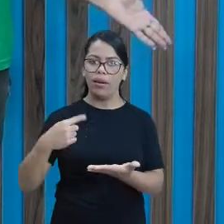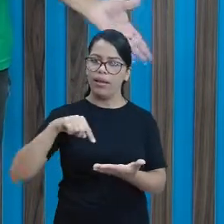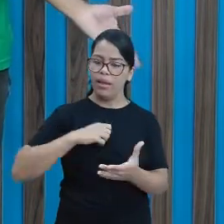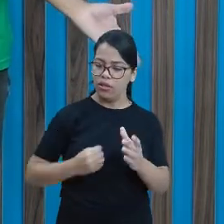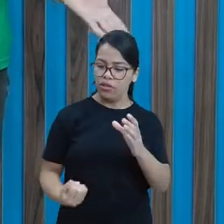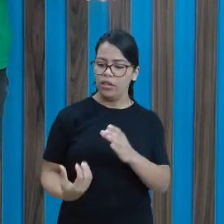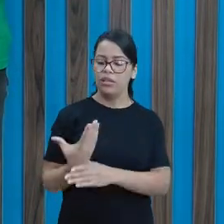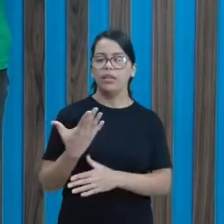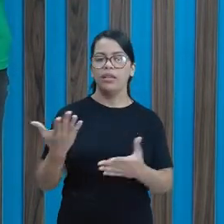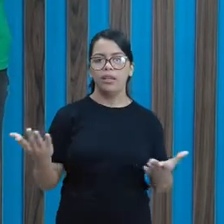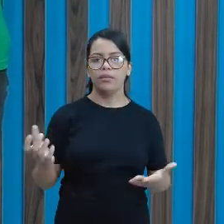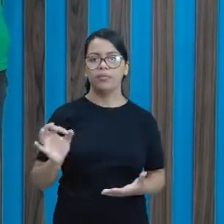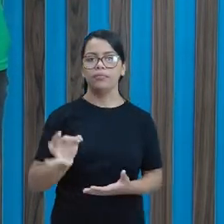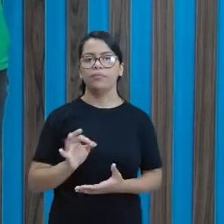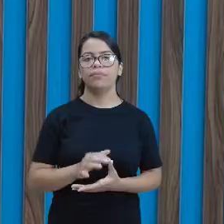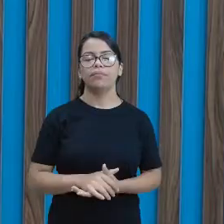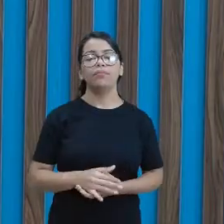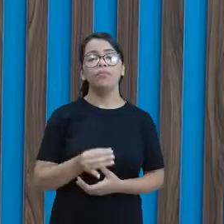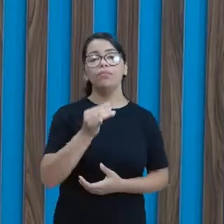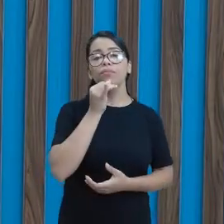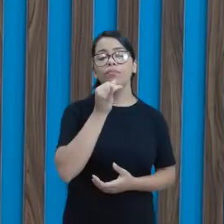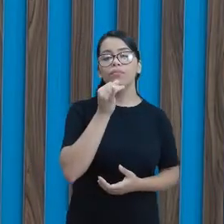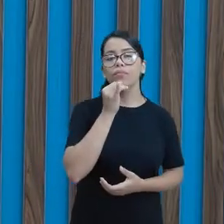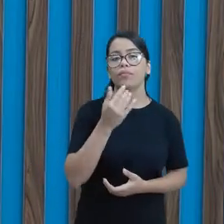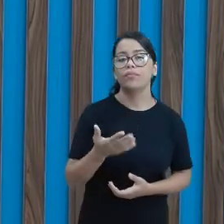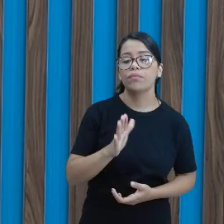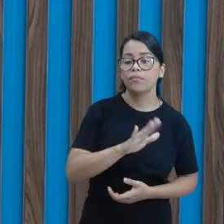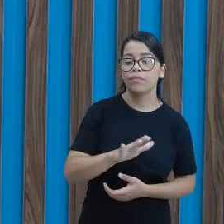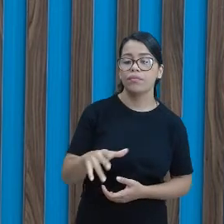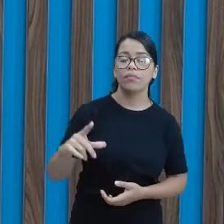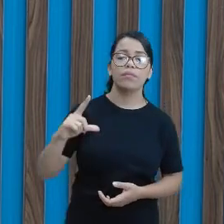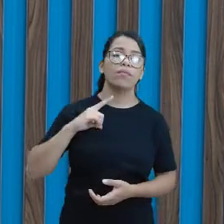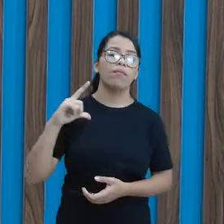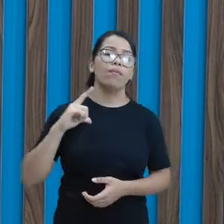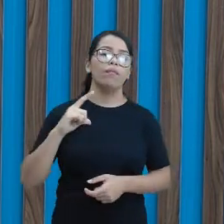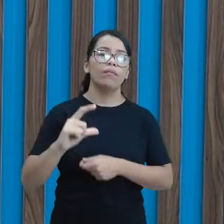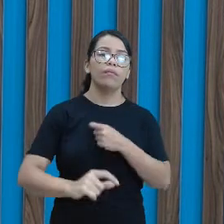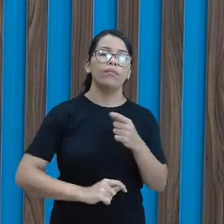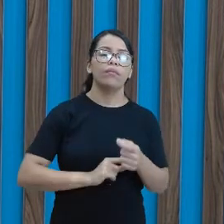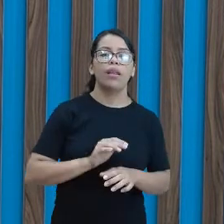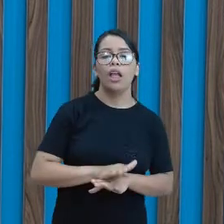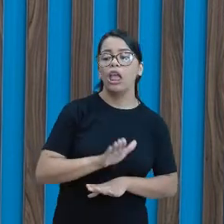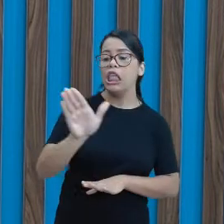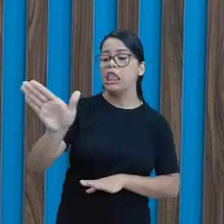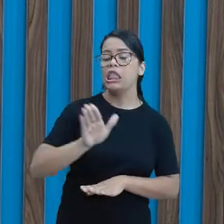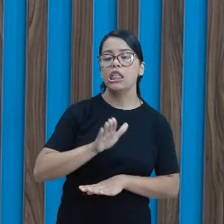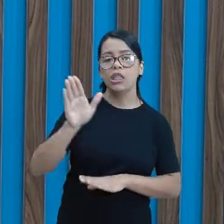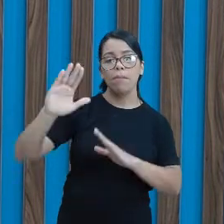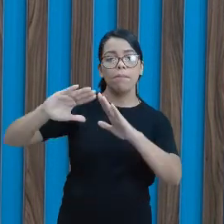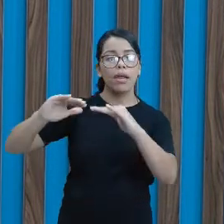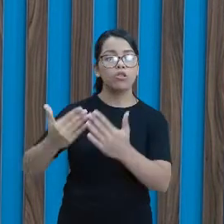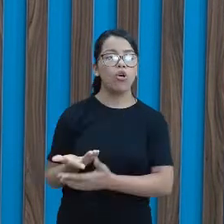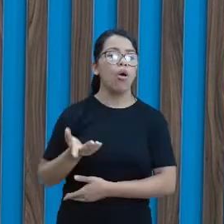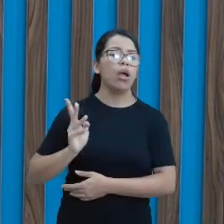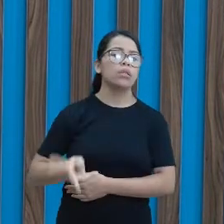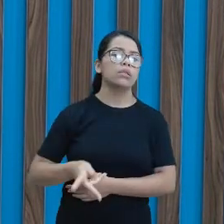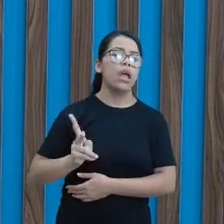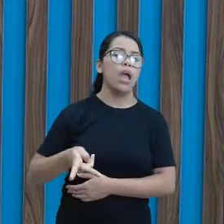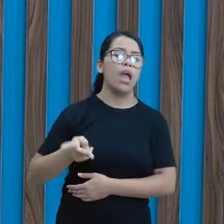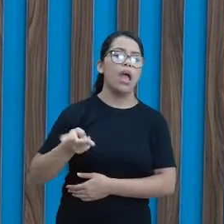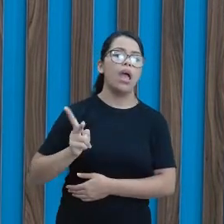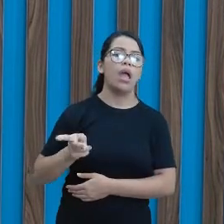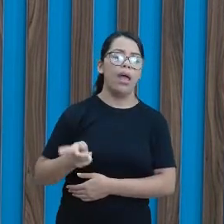criamos, tá? Então, por exemplo, os meninos aí tem aquela questão de ir para a escola, né? Ver seus coleguinhas, seus professores, ou seja, é sempre aquela